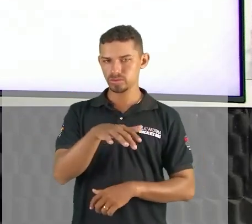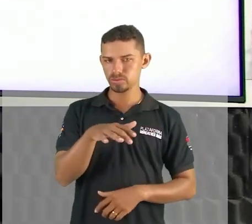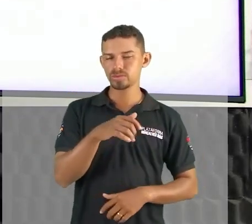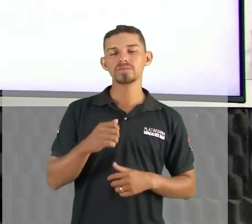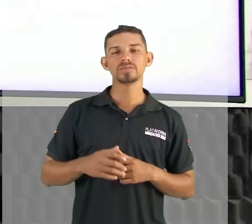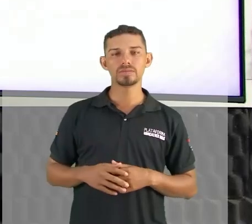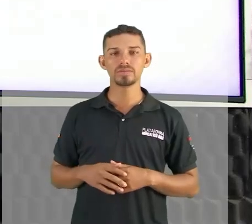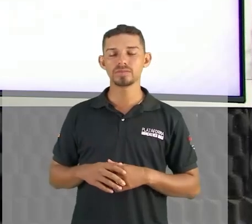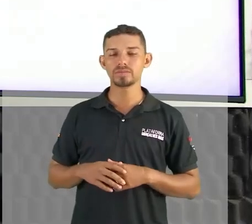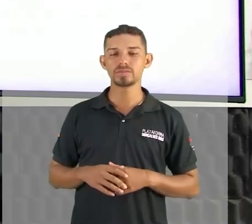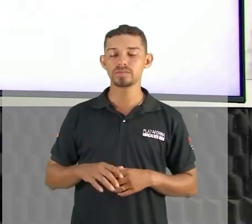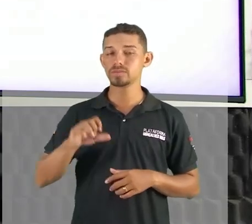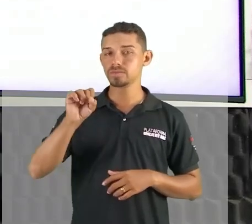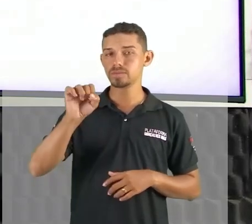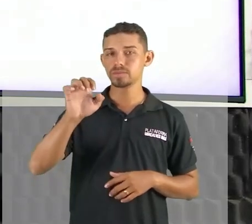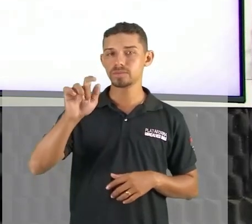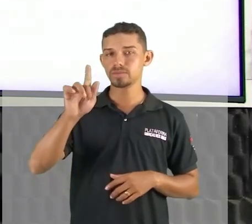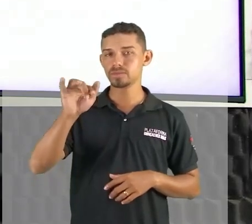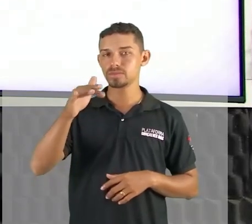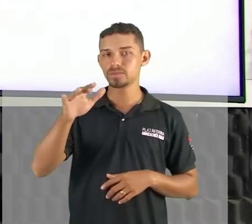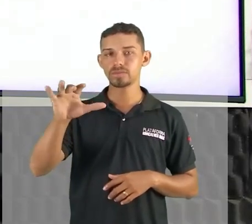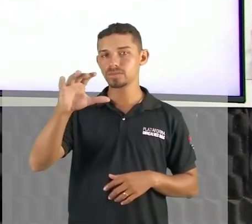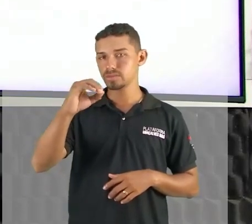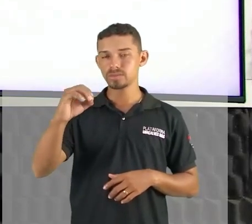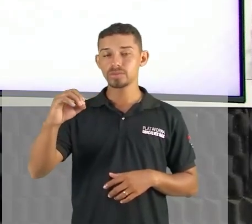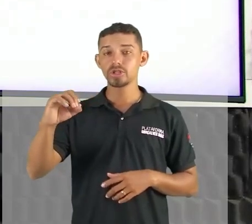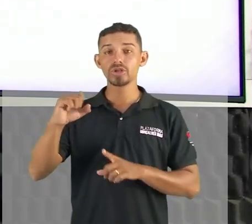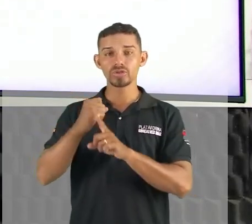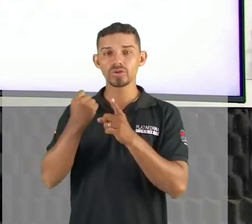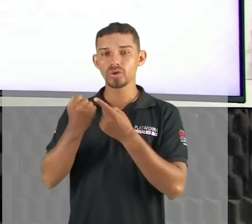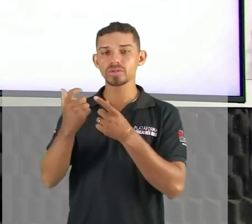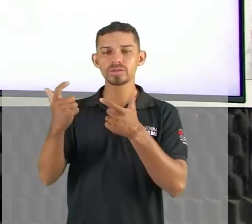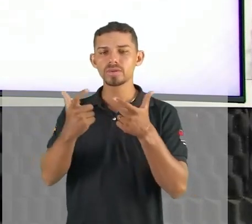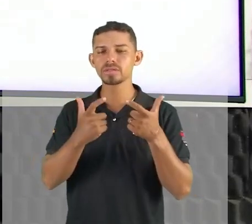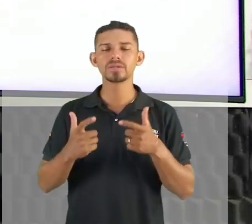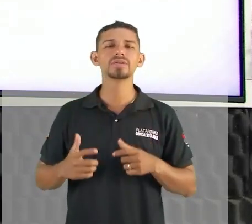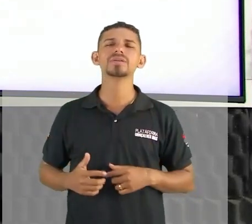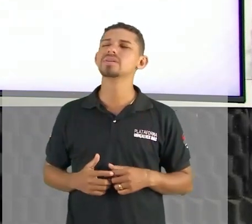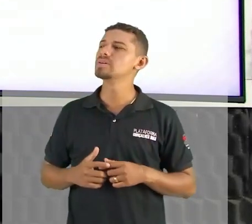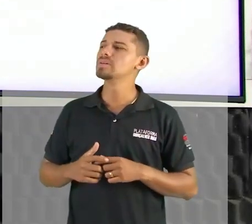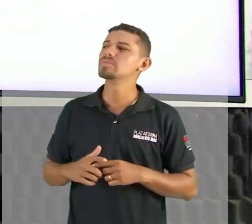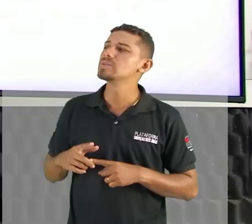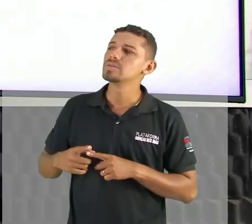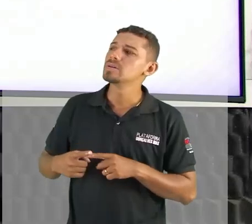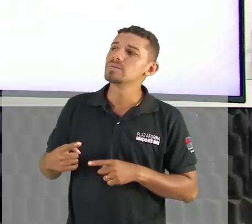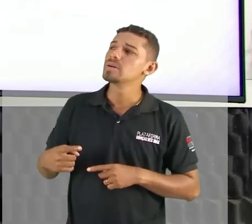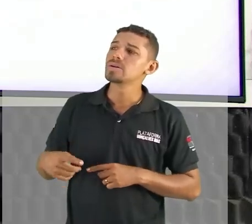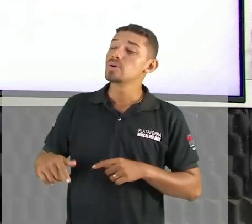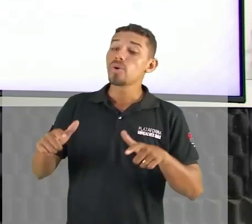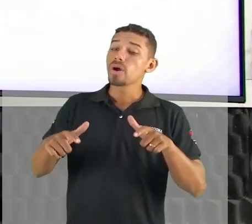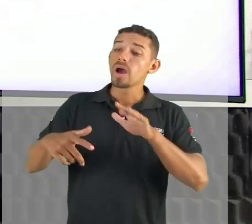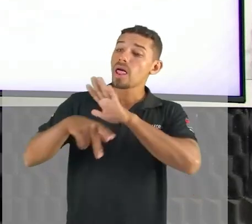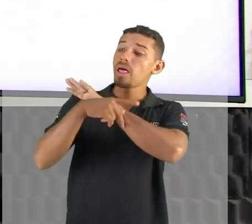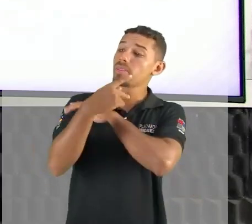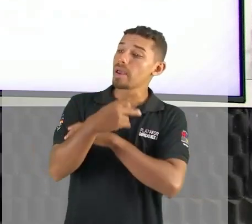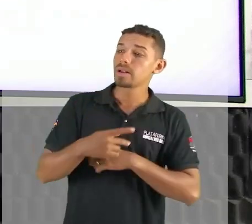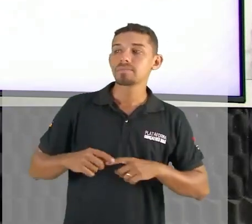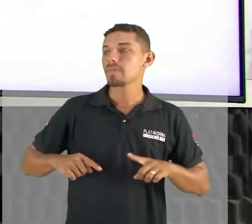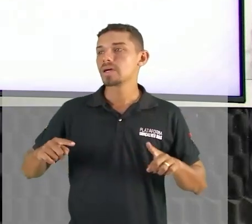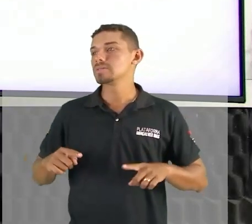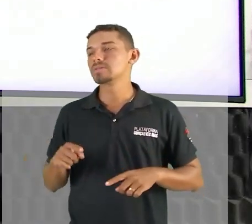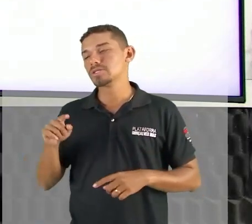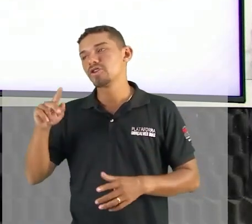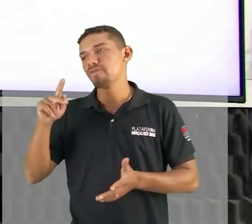segregacionista, gente. Segregação socioespacial. Mas alguém pode perguntar, professor, mas o território era deles? Era deles, mas